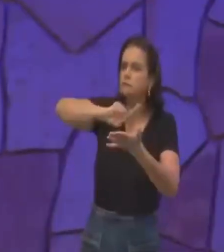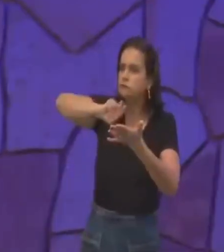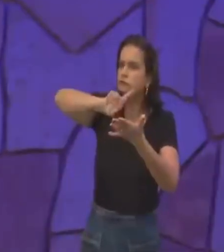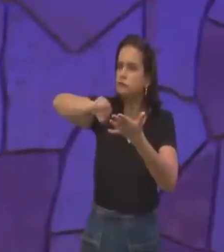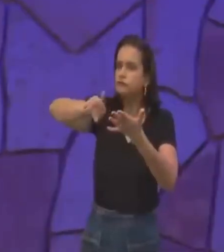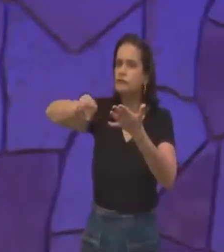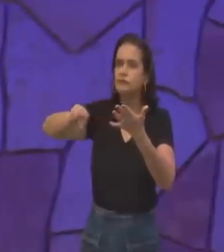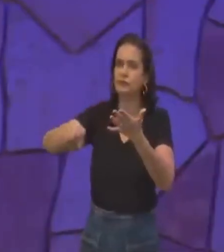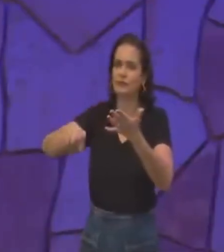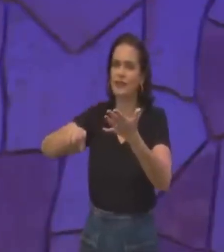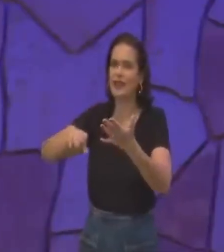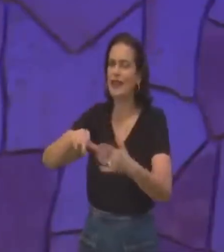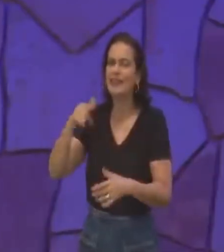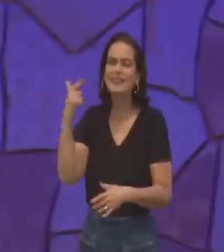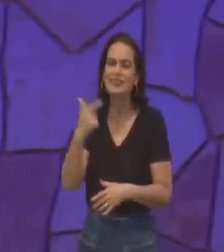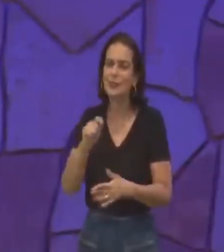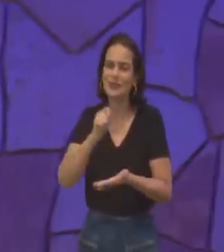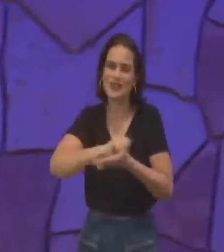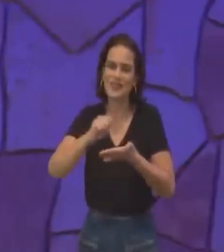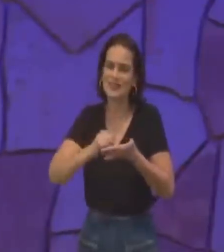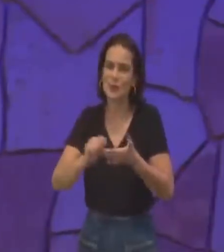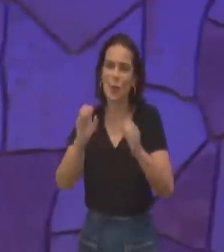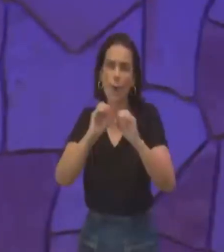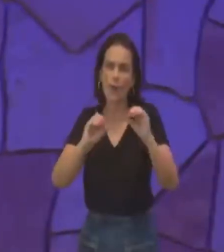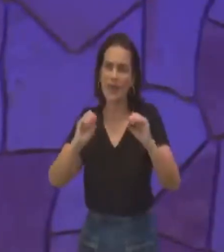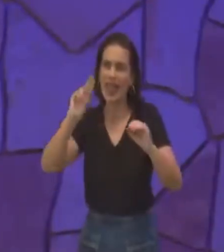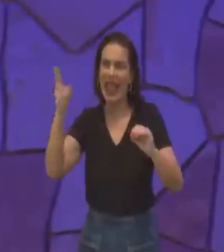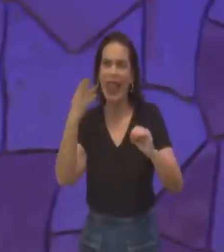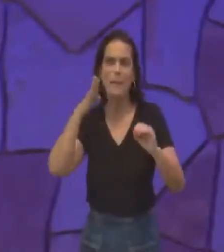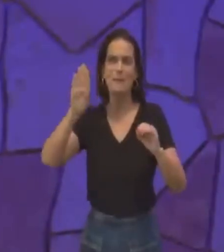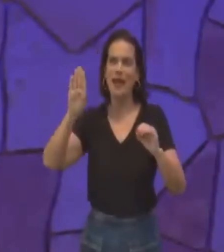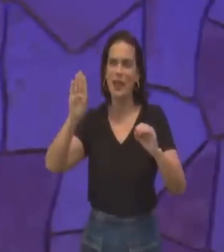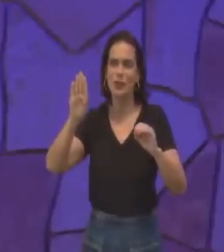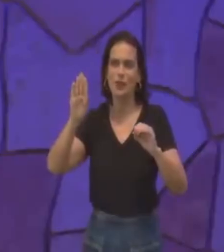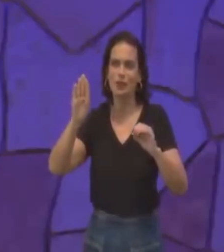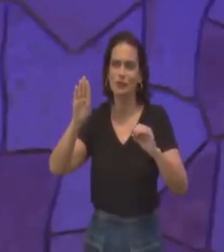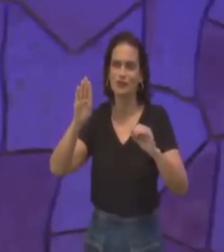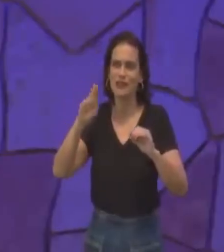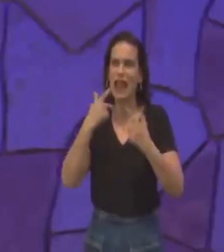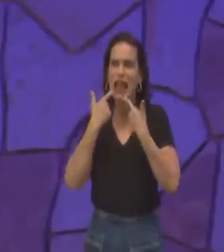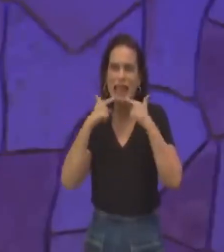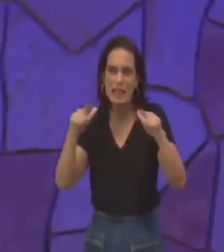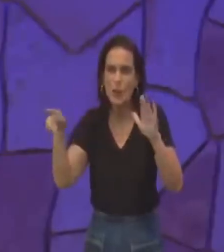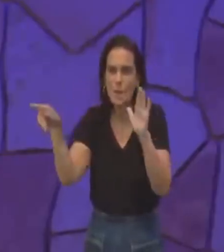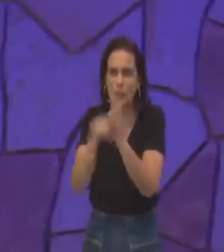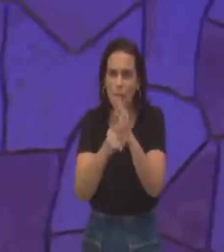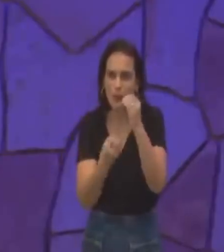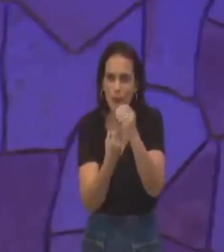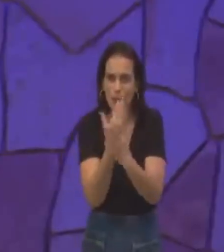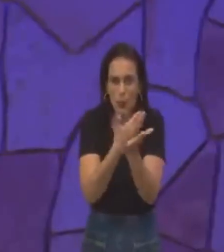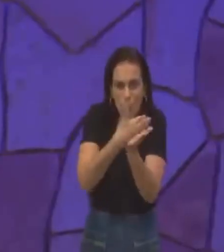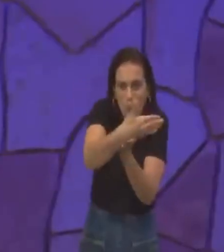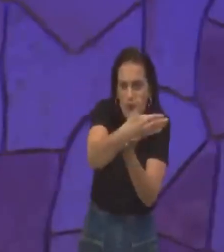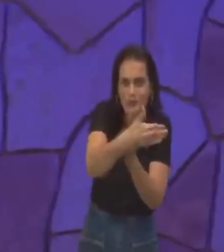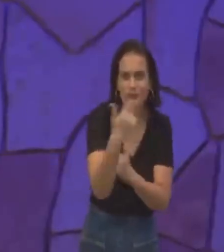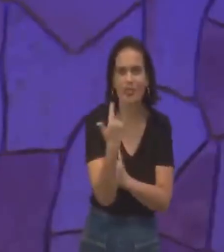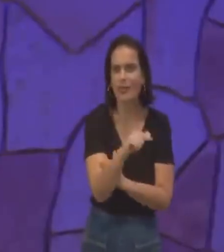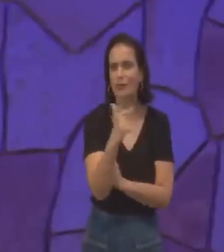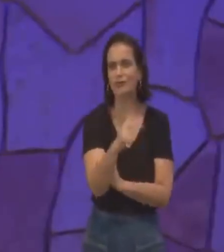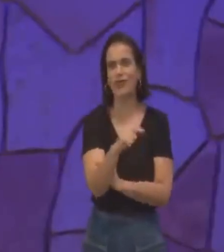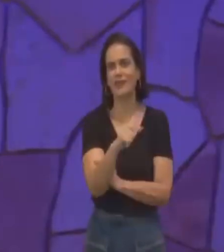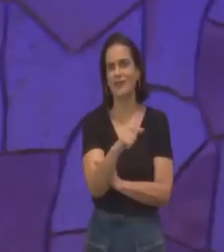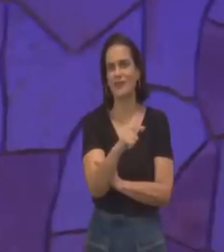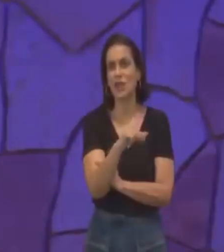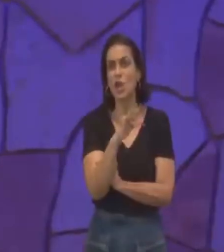escrito original. Em nenhum lugar do mundo nós temos os escritos originais da palavra de Deus, são todos